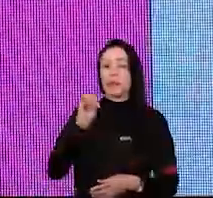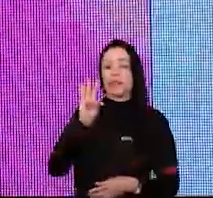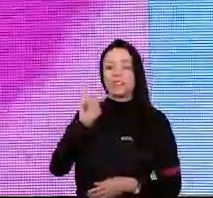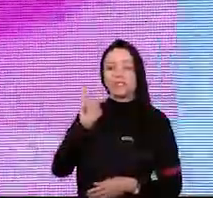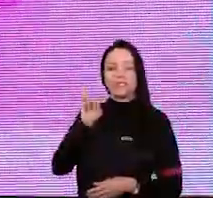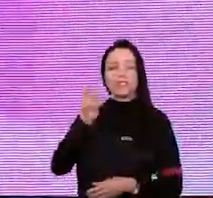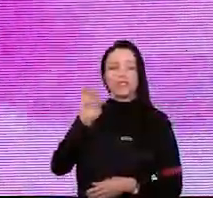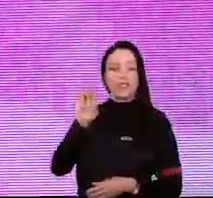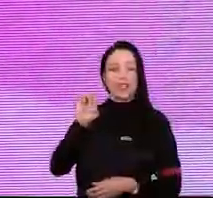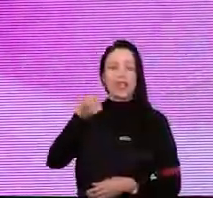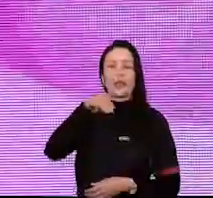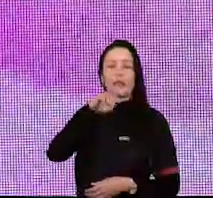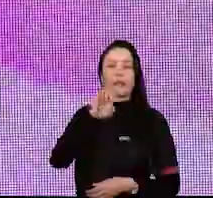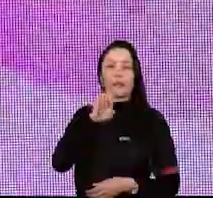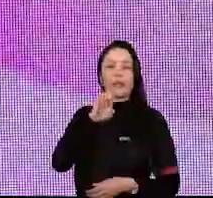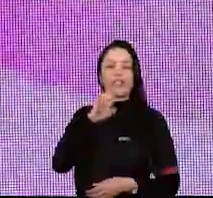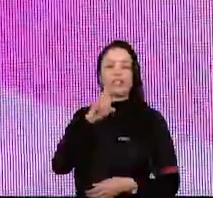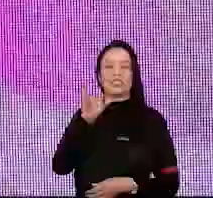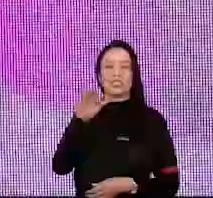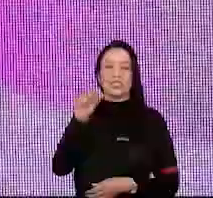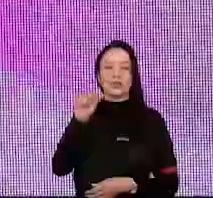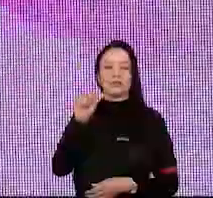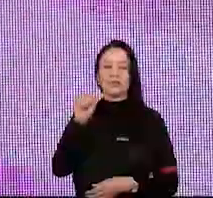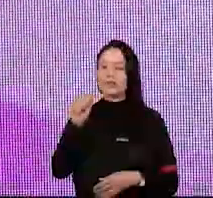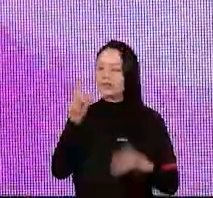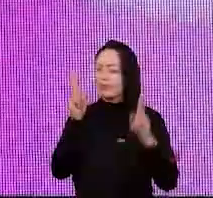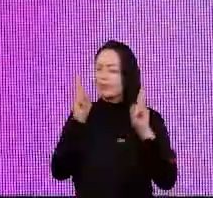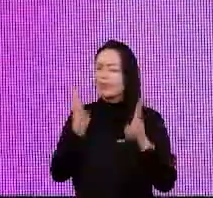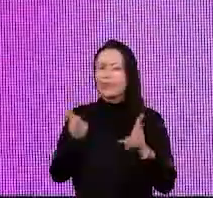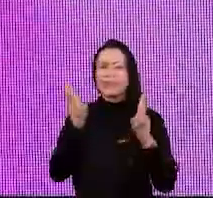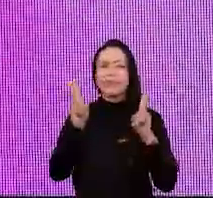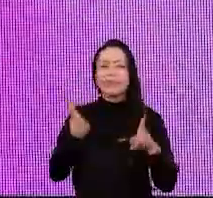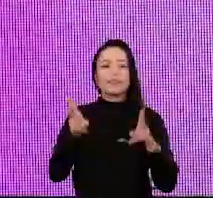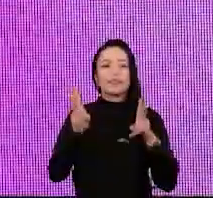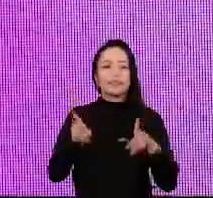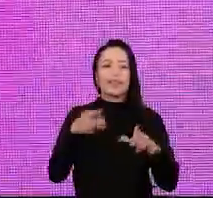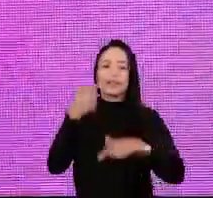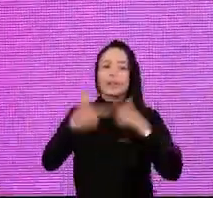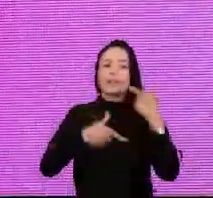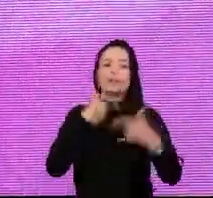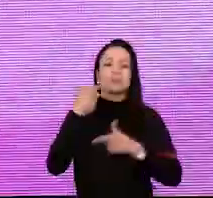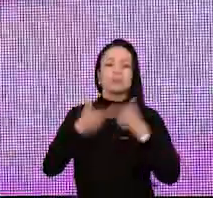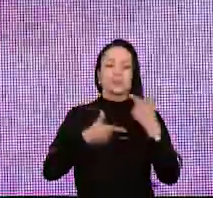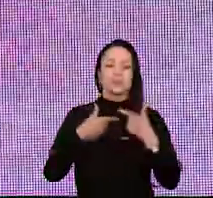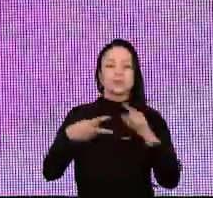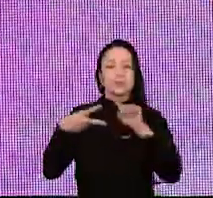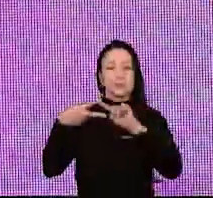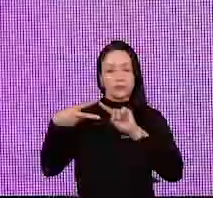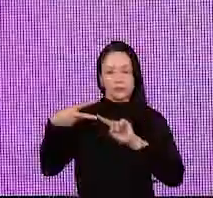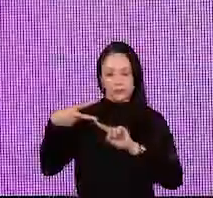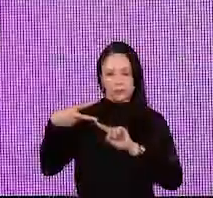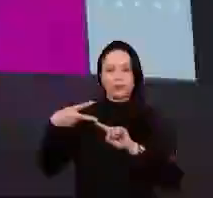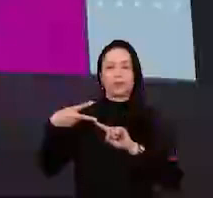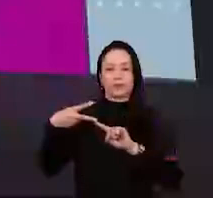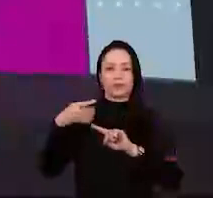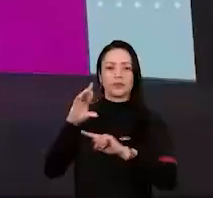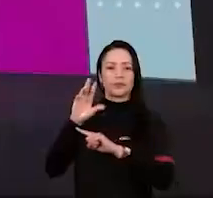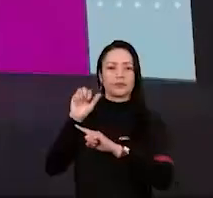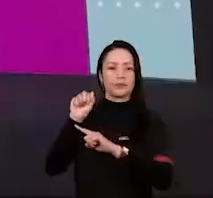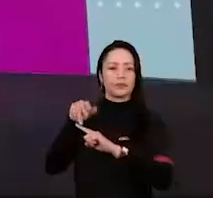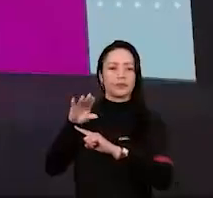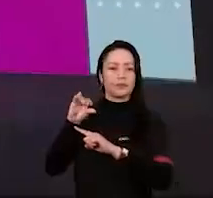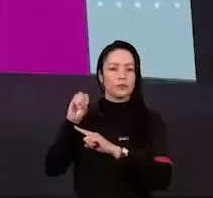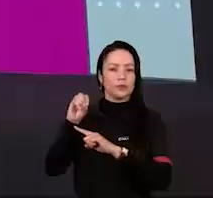Com certeza. E a otite média a gente vai o tempo todo, né, trabalhar com 2 tipos de crânio, na